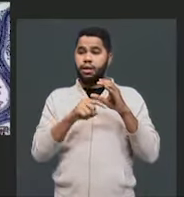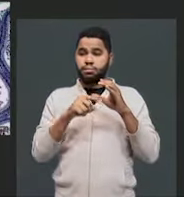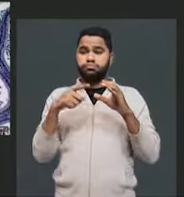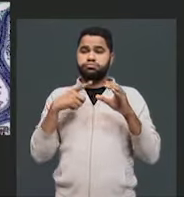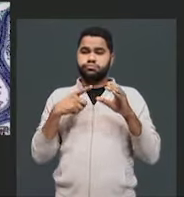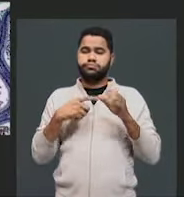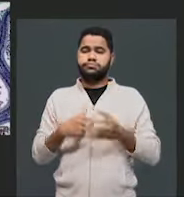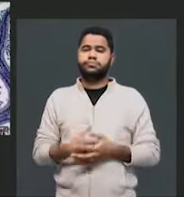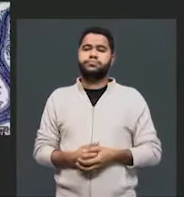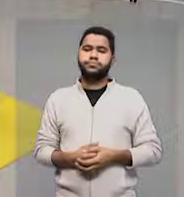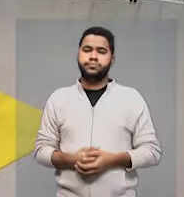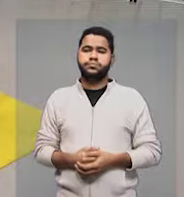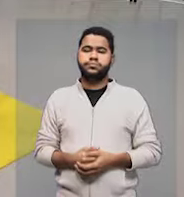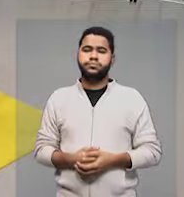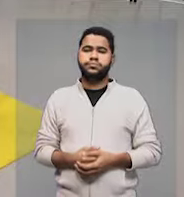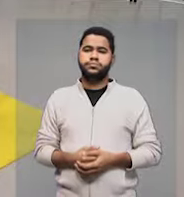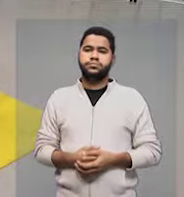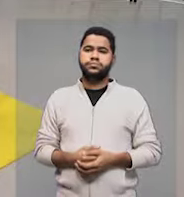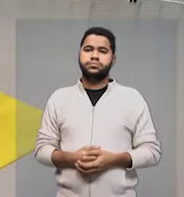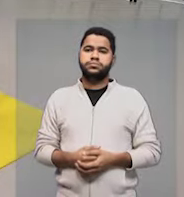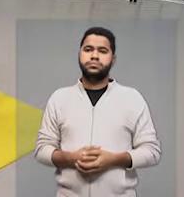certo?